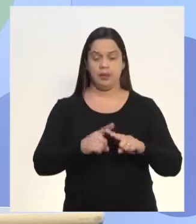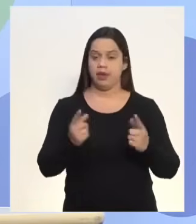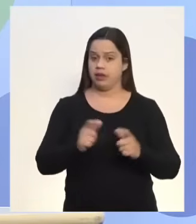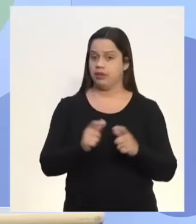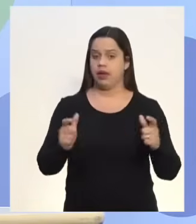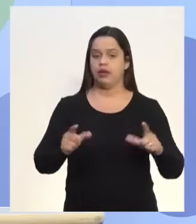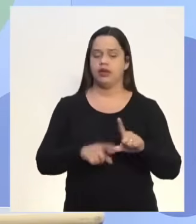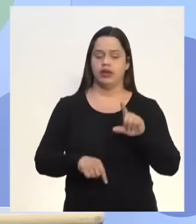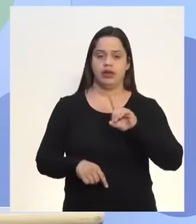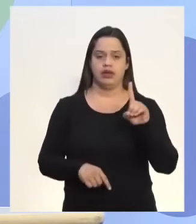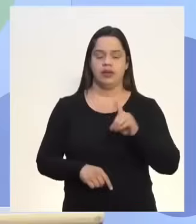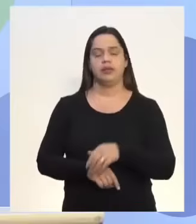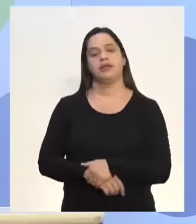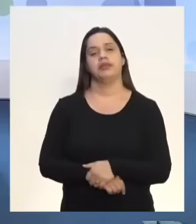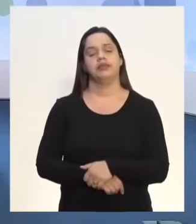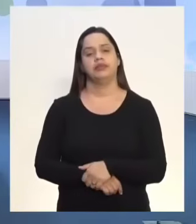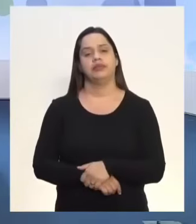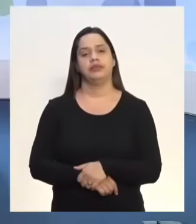a D. Tá.